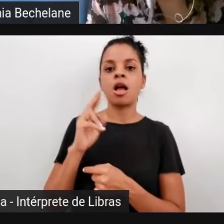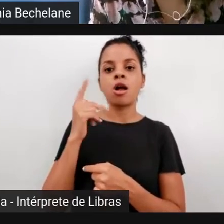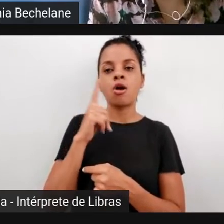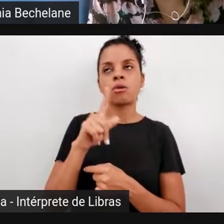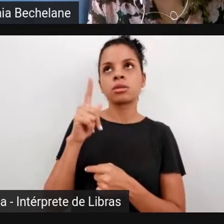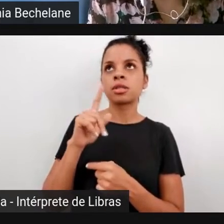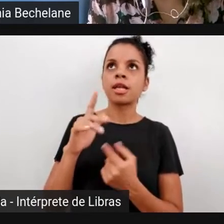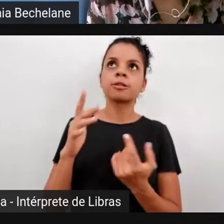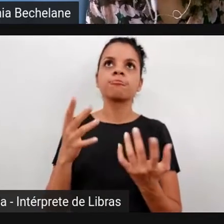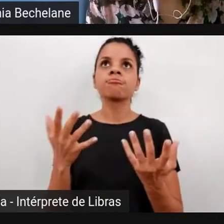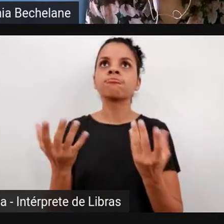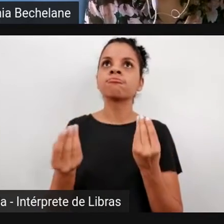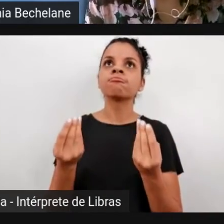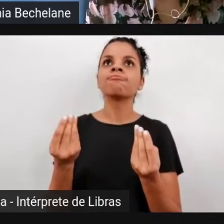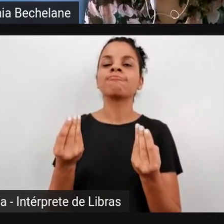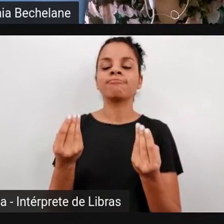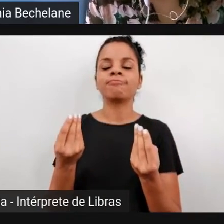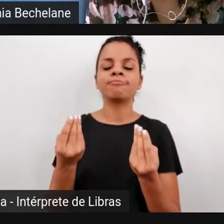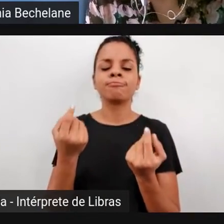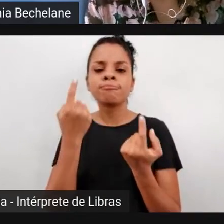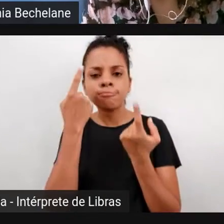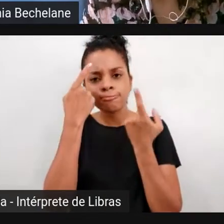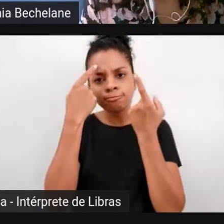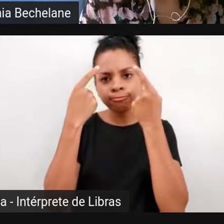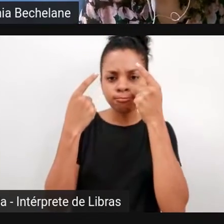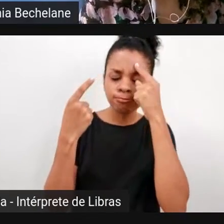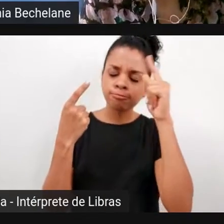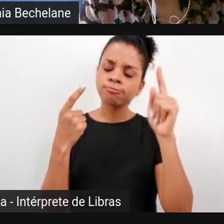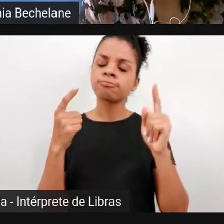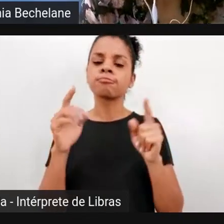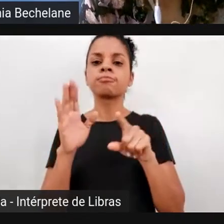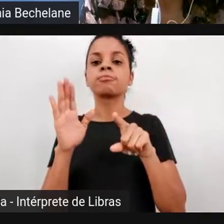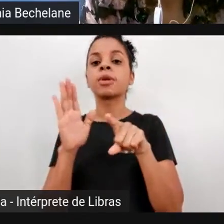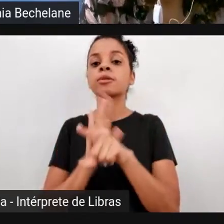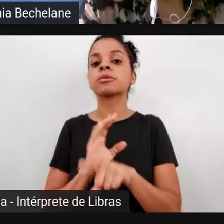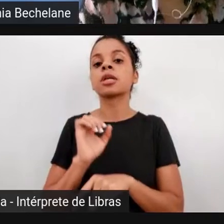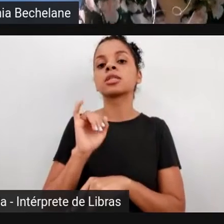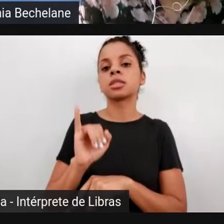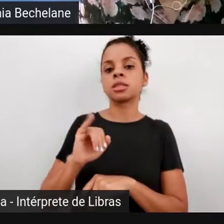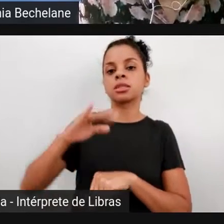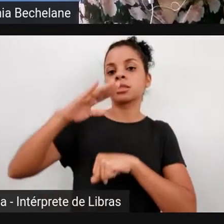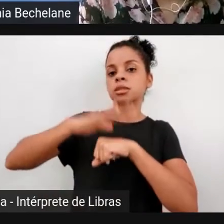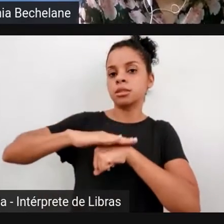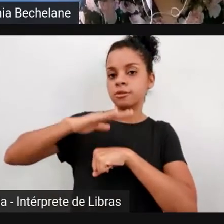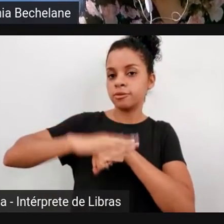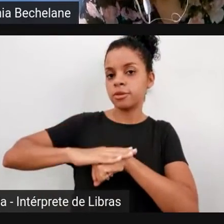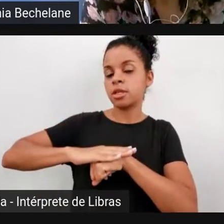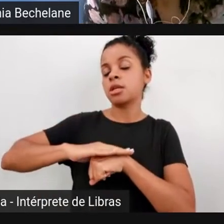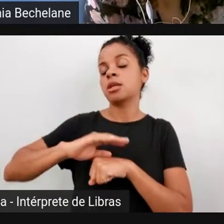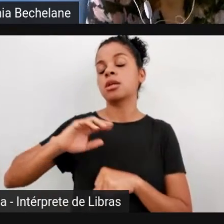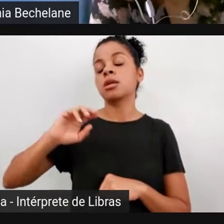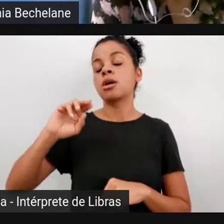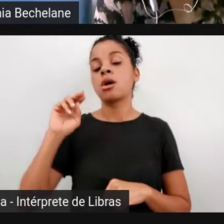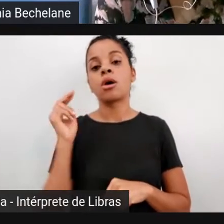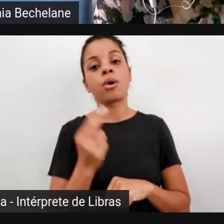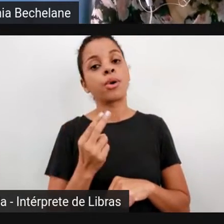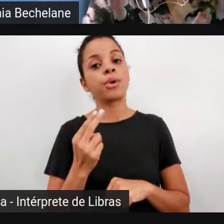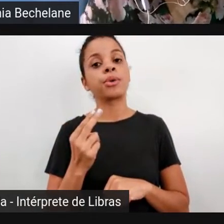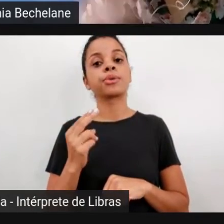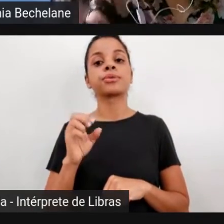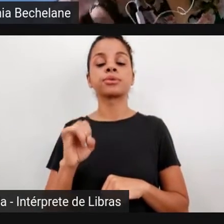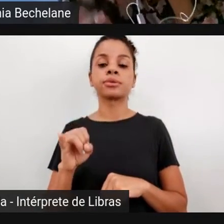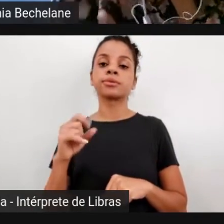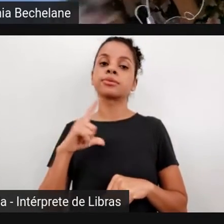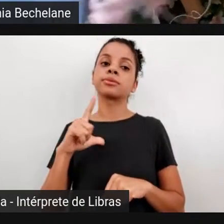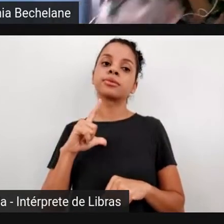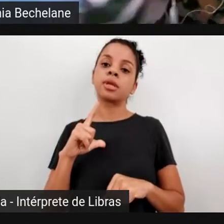menos indagar, questionar aos canais se isso vem sendo feito, ou se há uma perspectiva, um planejamento de se